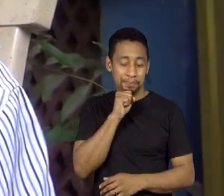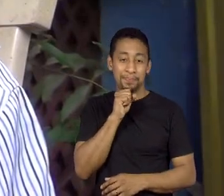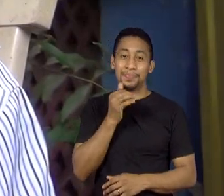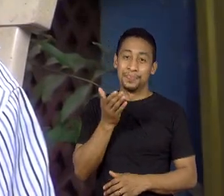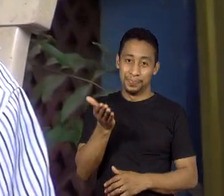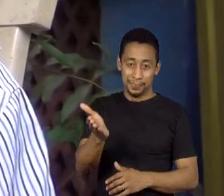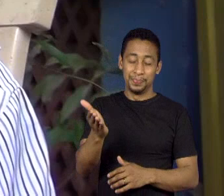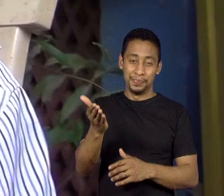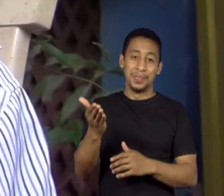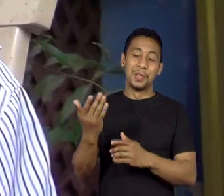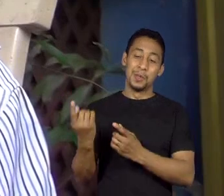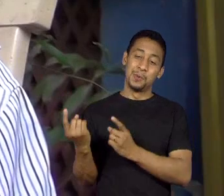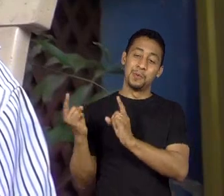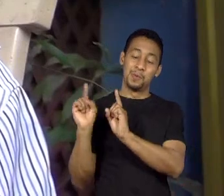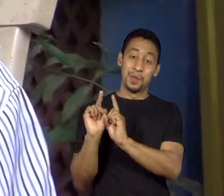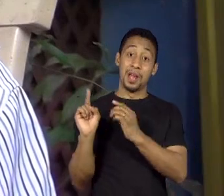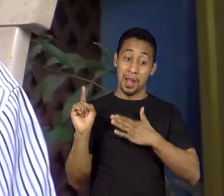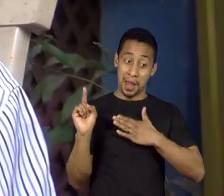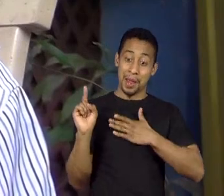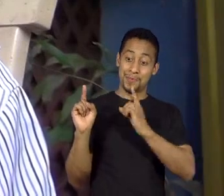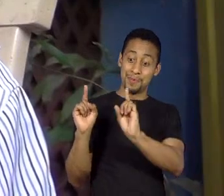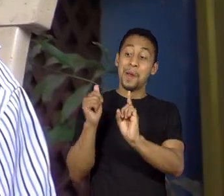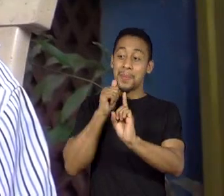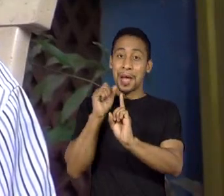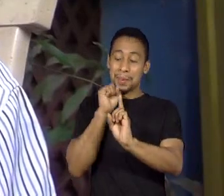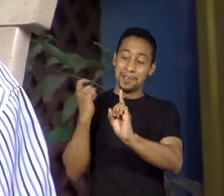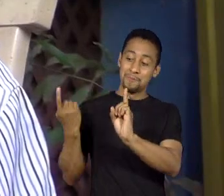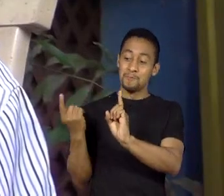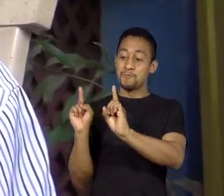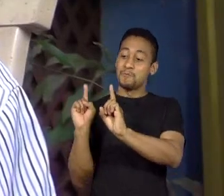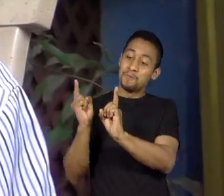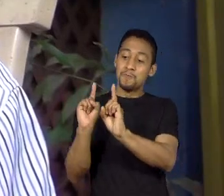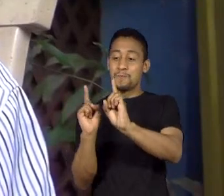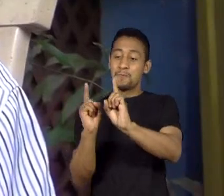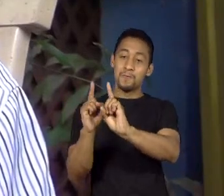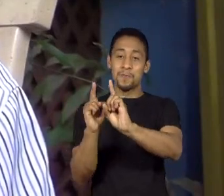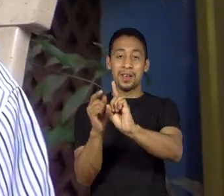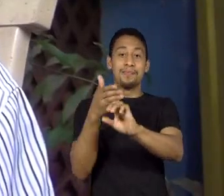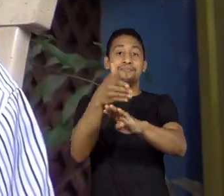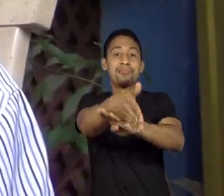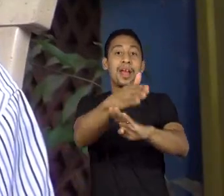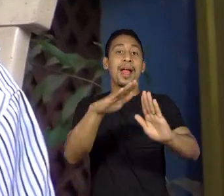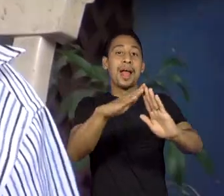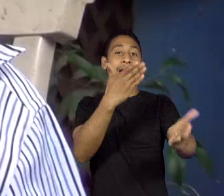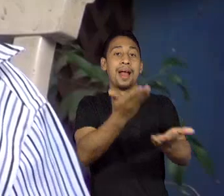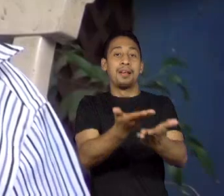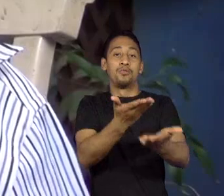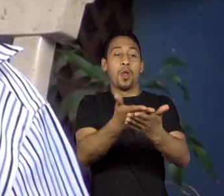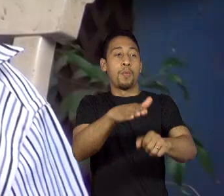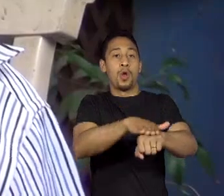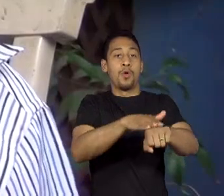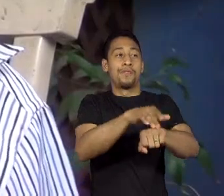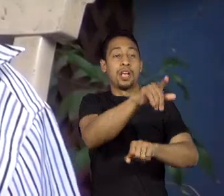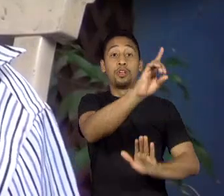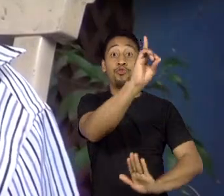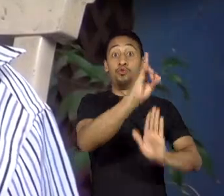foi comigo lá na escola a falar com a diretora da escola e